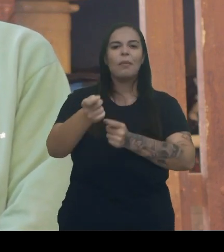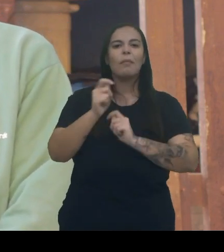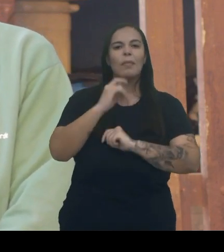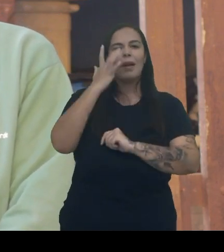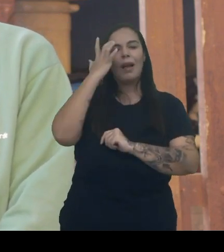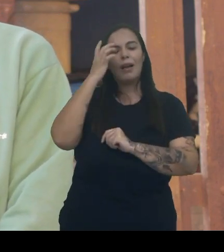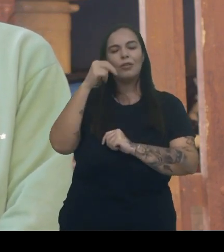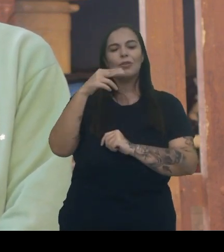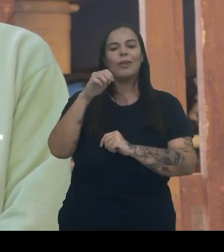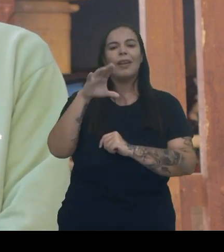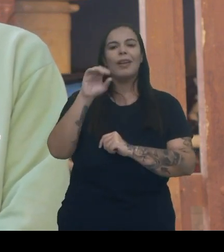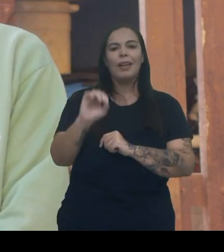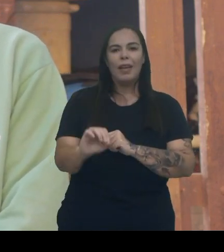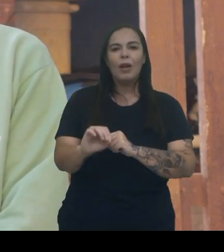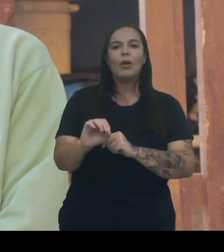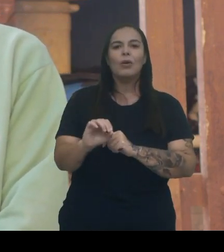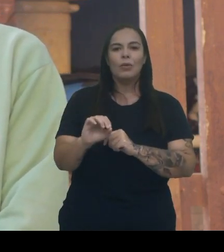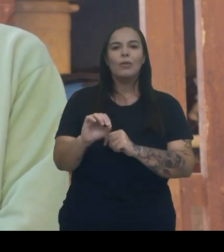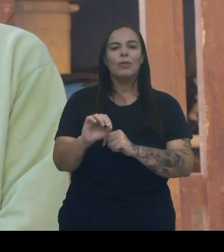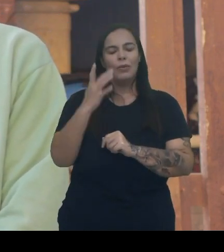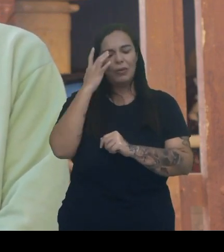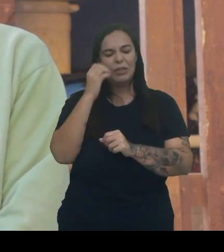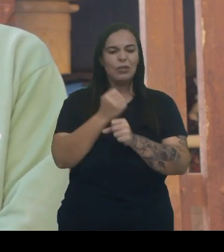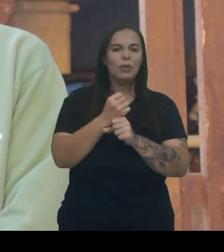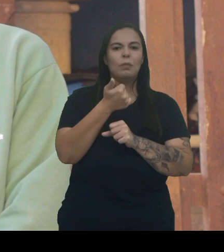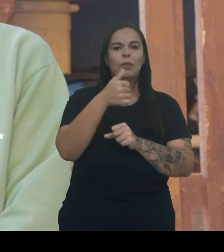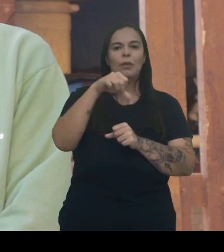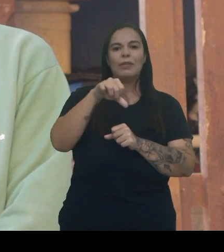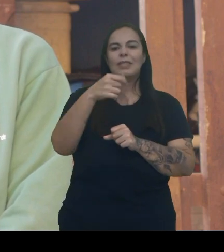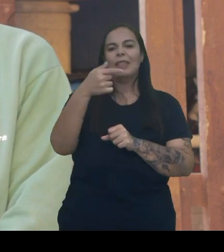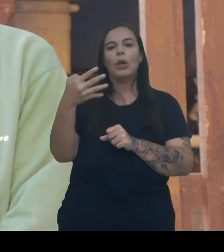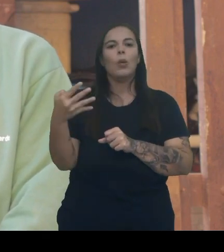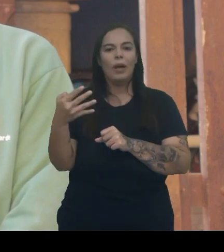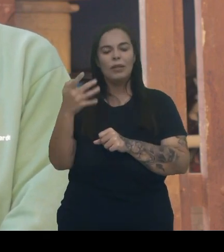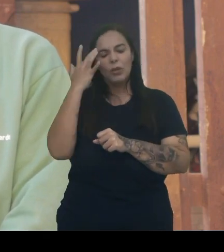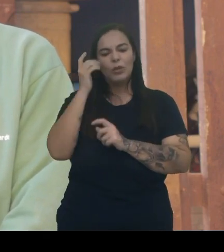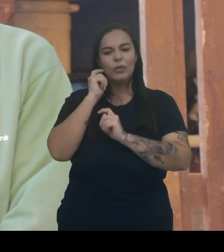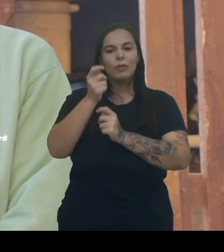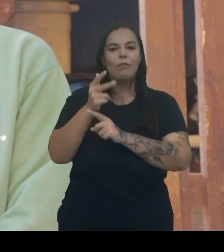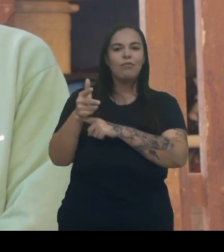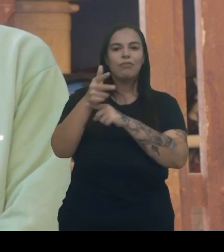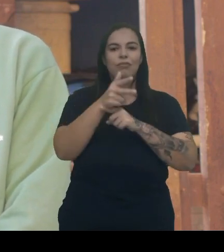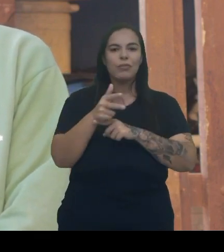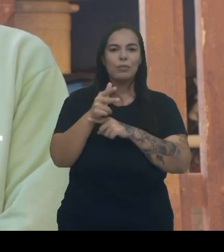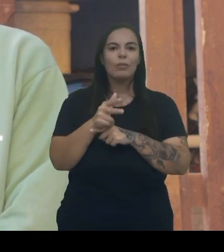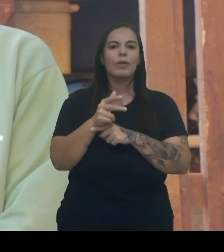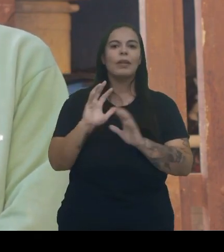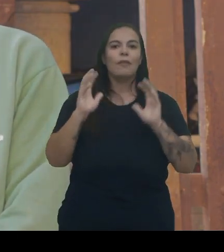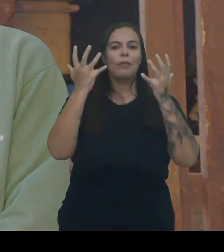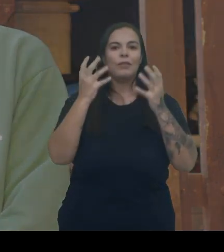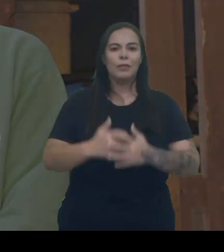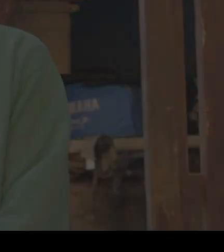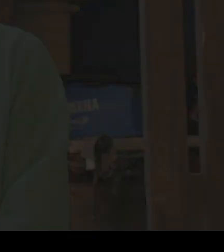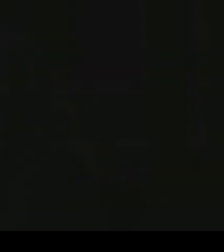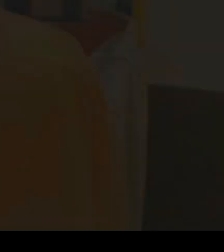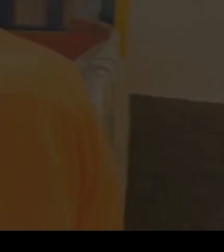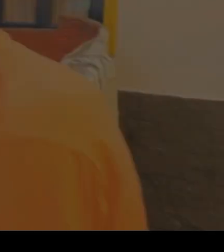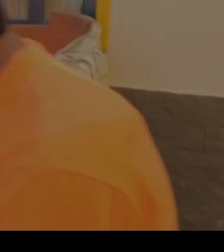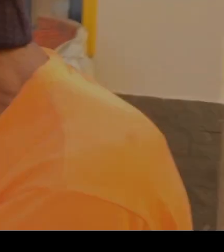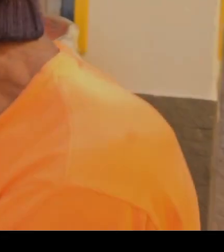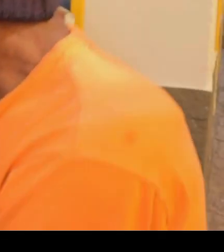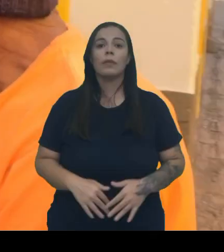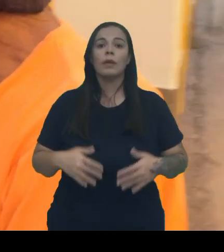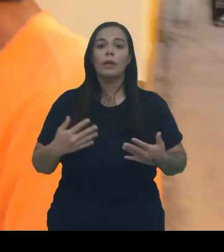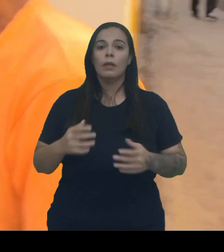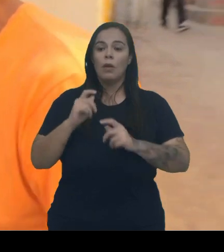Seu Neneco gordo, né? Em 1974. Isso, da tinha, né? A produção de São Pedro. A